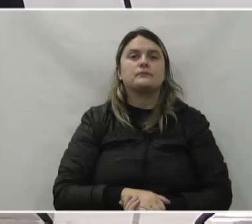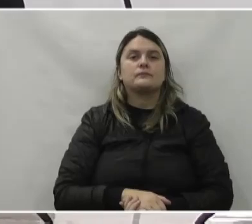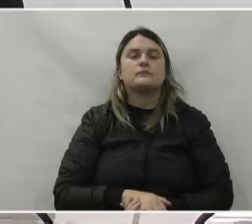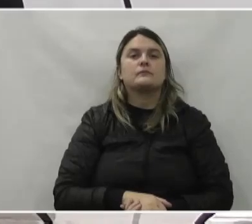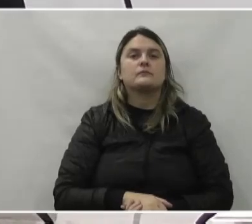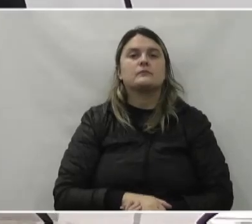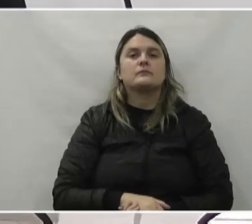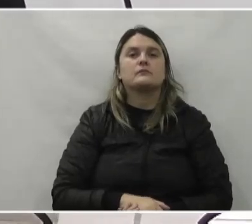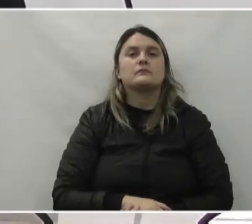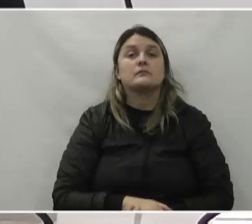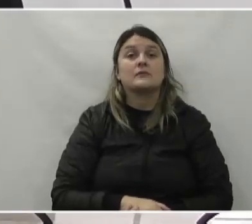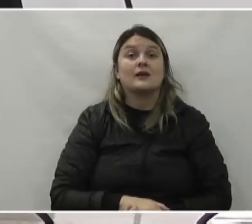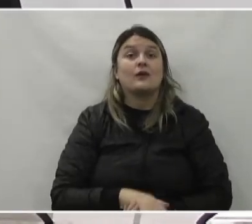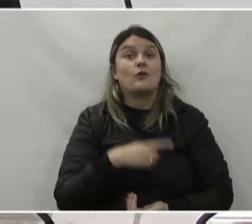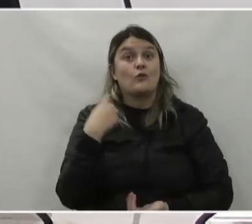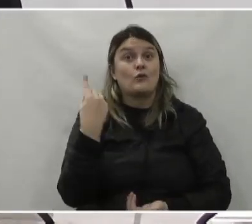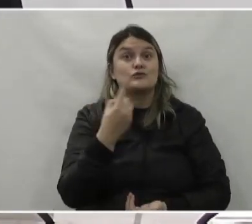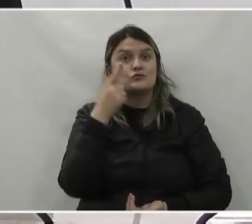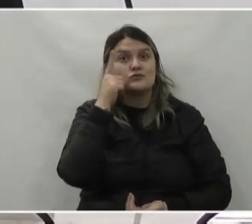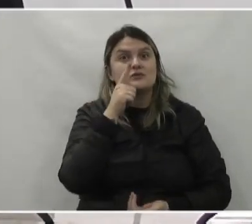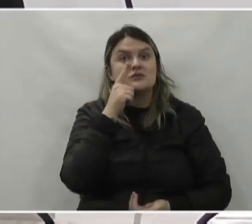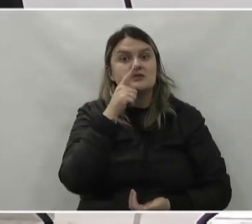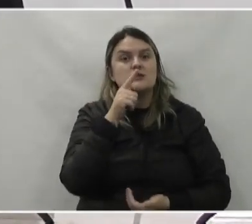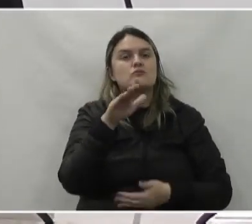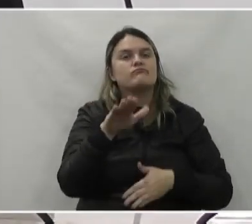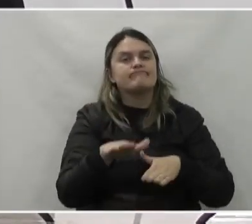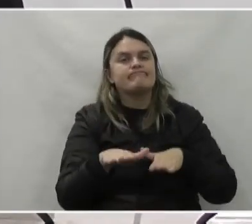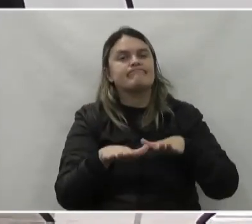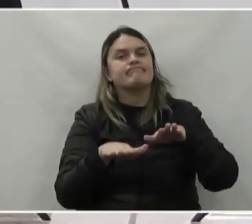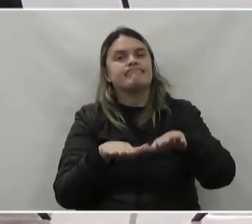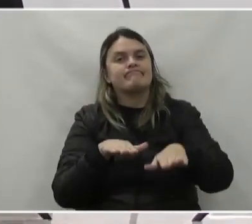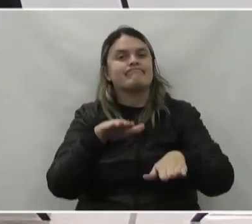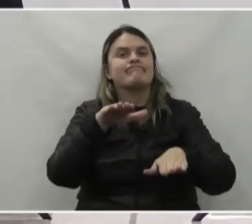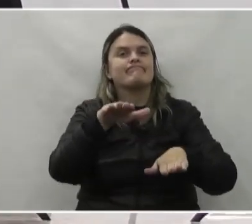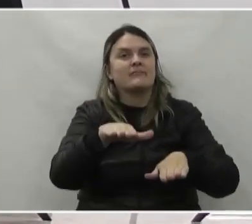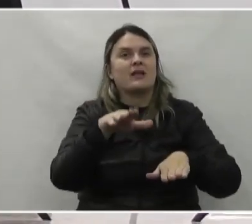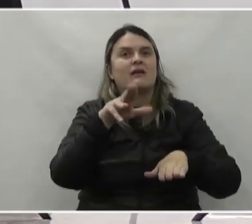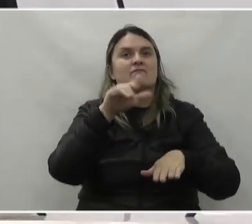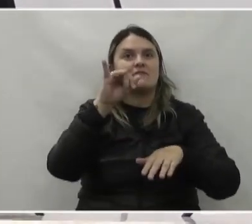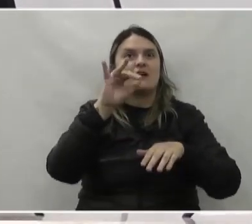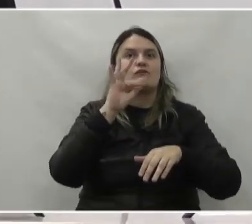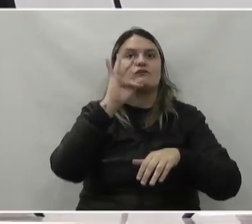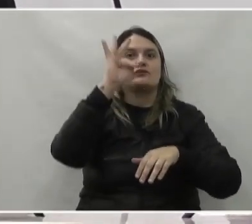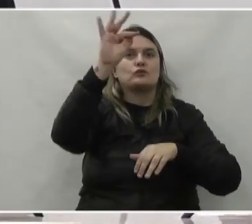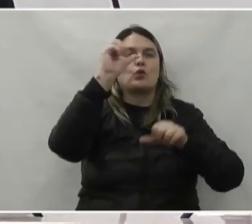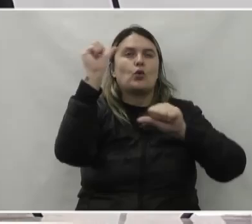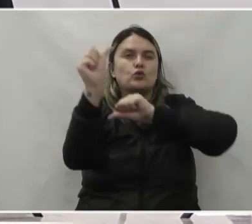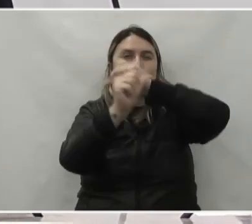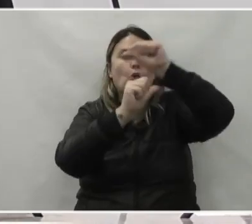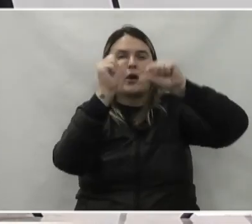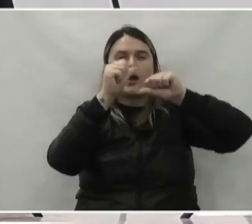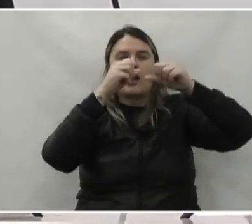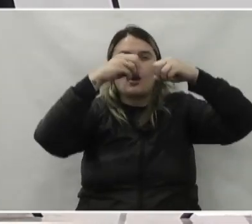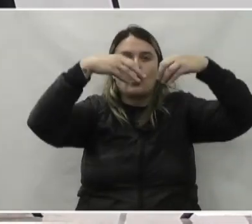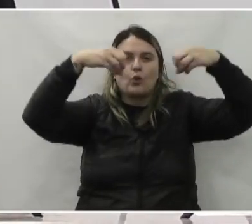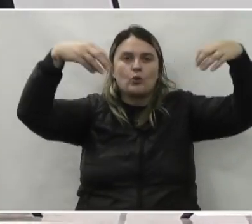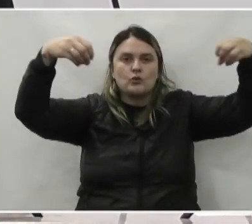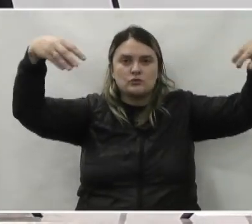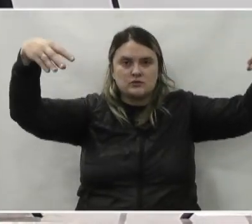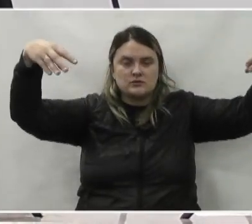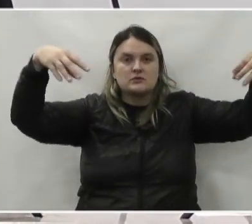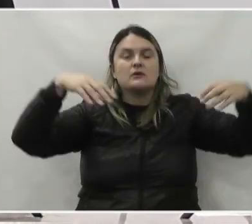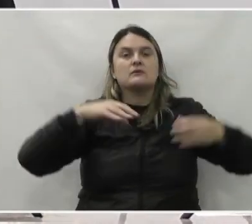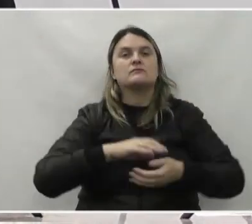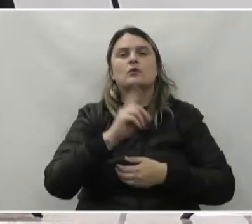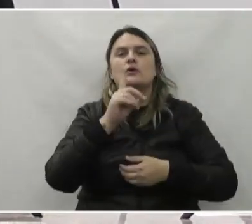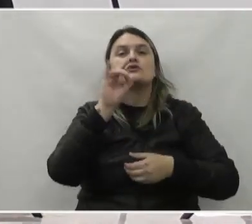mais um grande passo dado para que a gente tenha a troca das luminárias da nossa cidade. Não é só